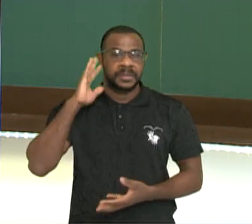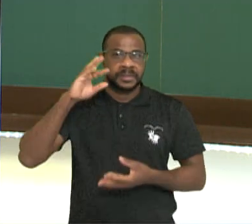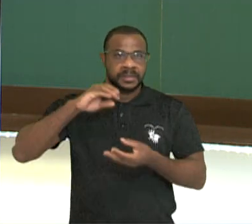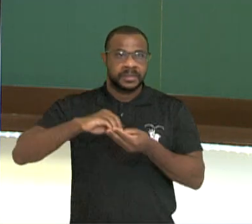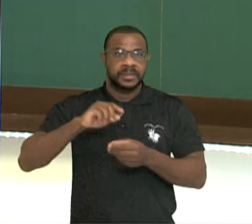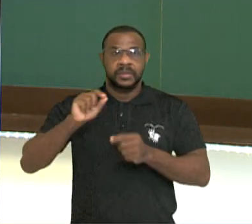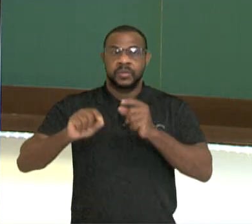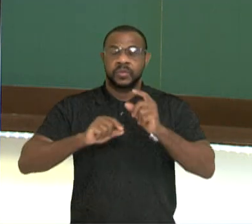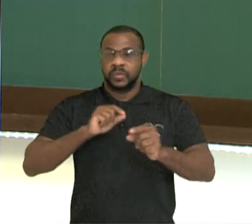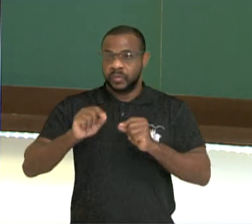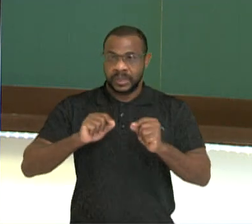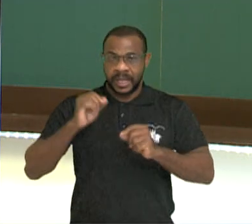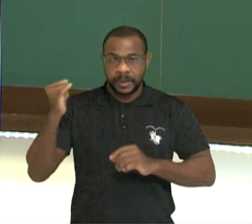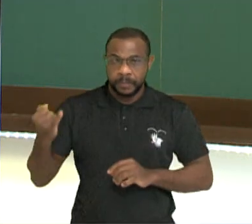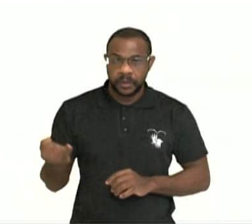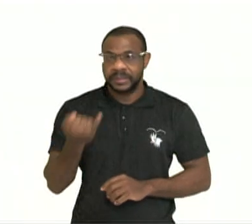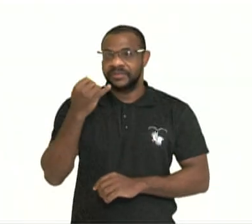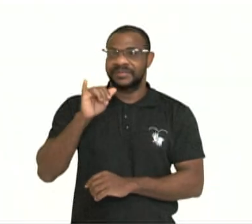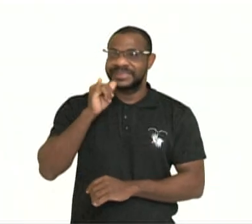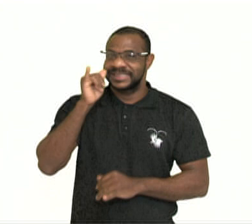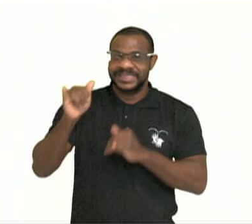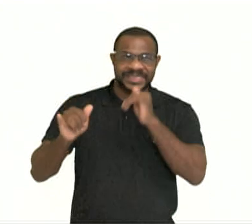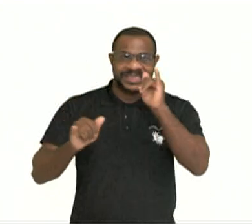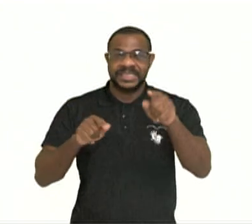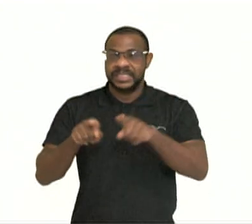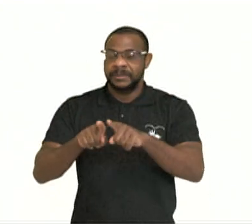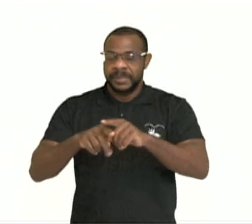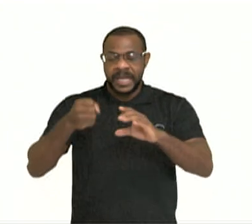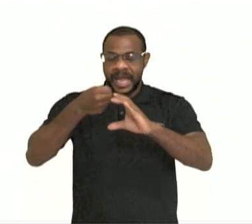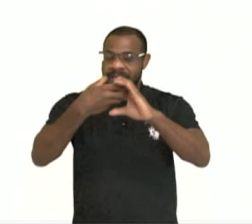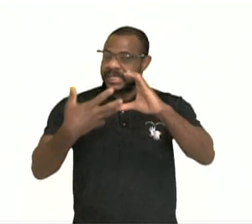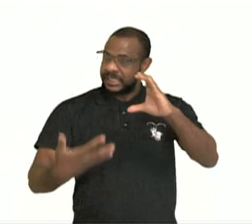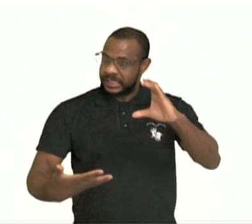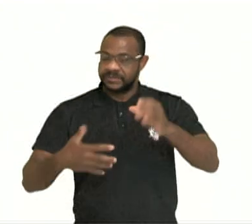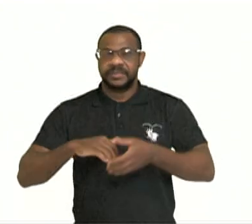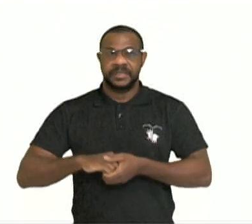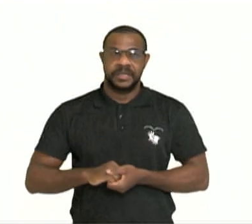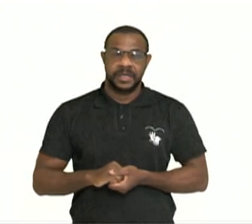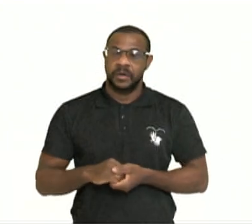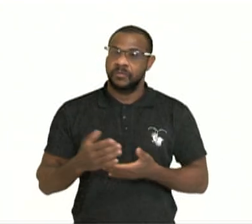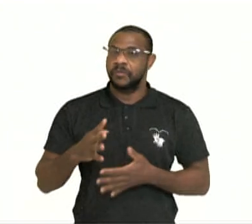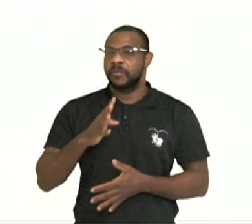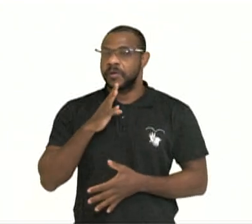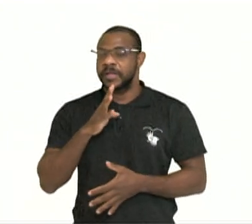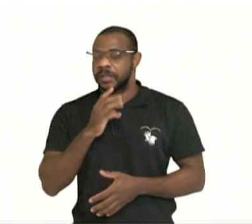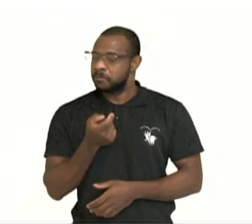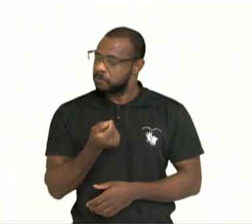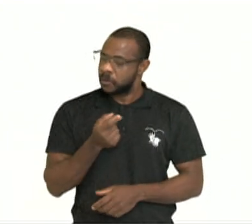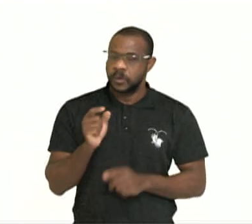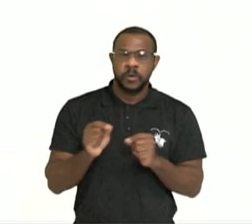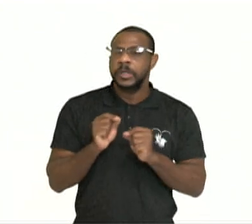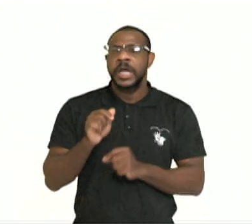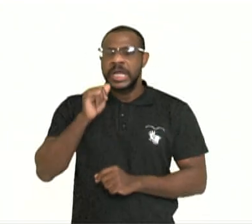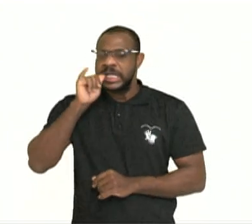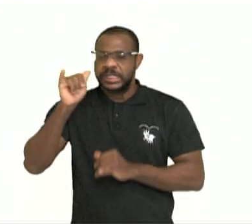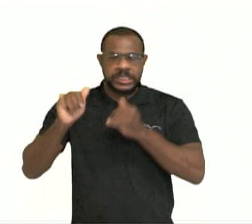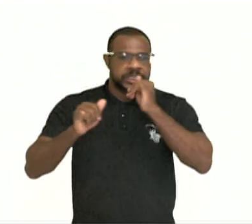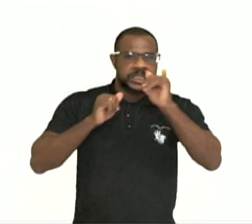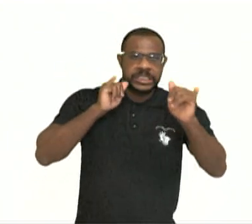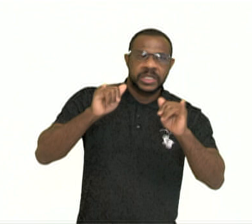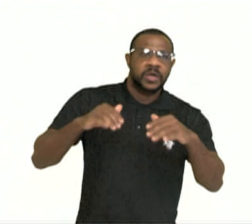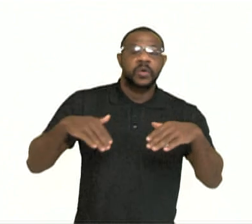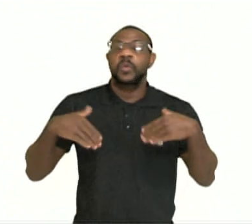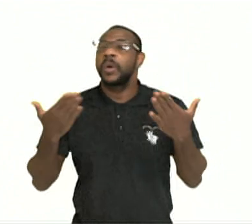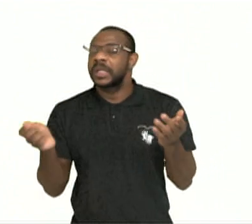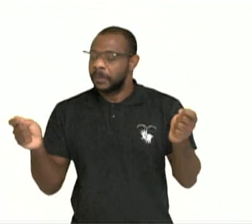das fontes de energia e as suas principais características. Então a gente vai conhecer um pouquinho o que são fontes de energia, quais